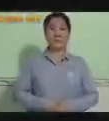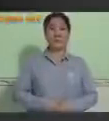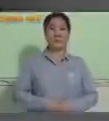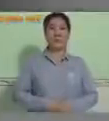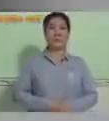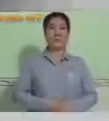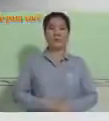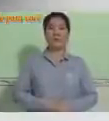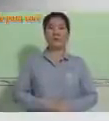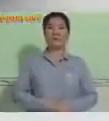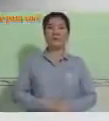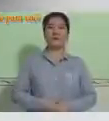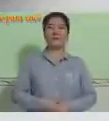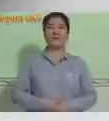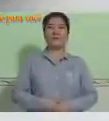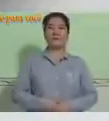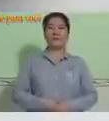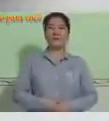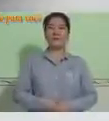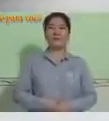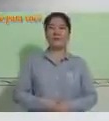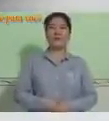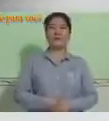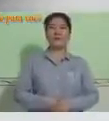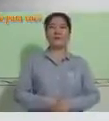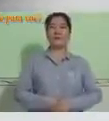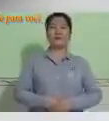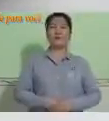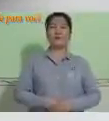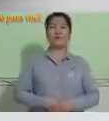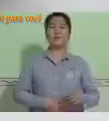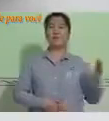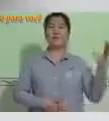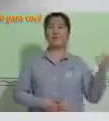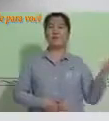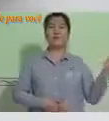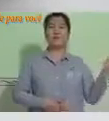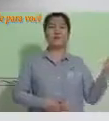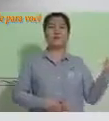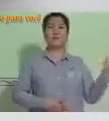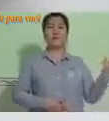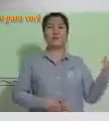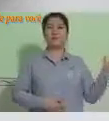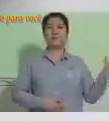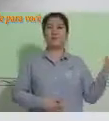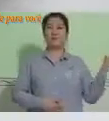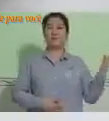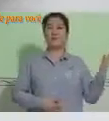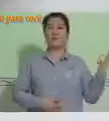por ingerir carboidratos integrais, vírgula, como pão, vírgula, massa e arroz integral e barra ou aveia, vírgula, por